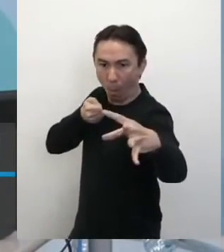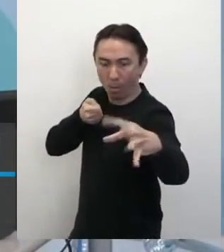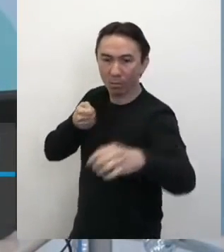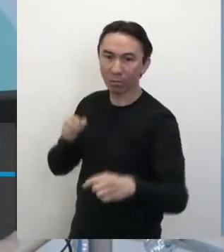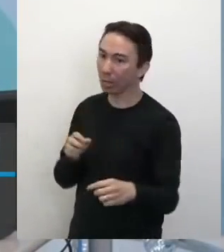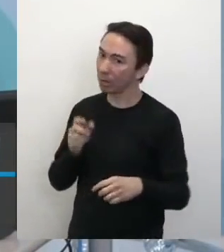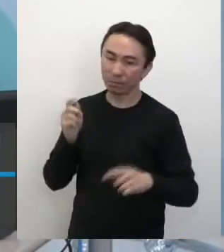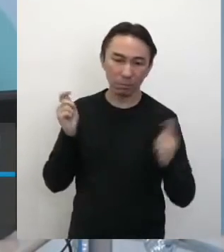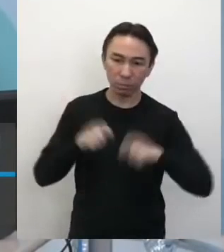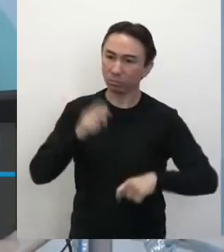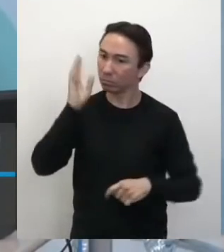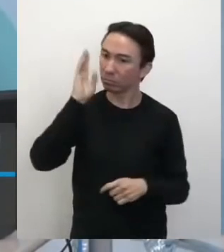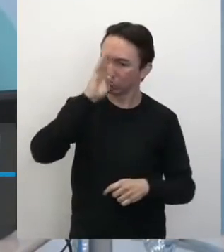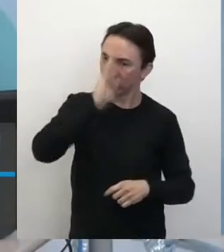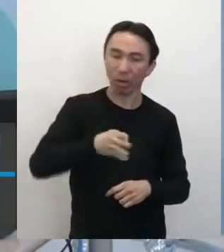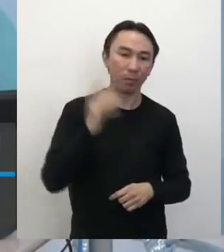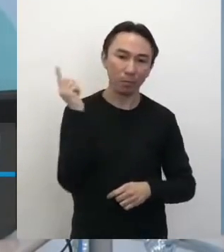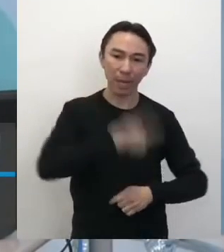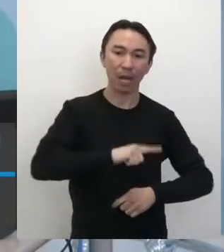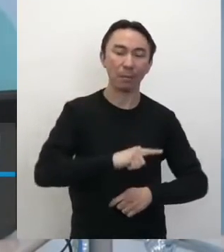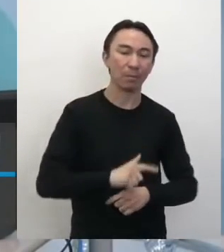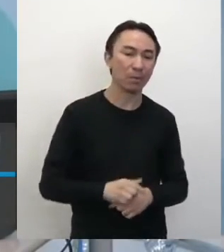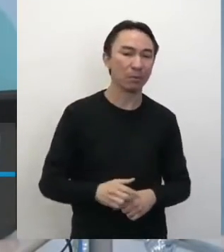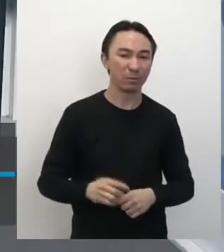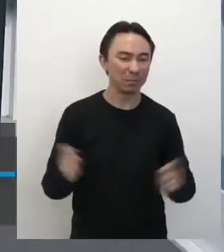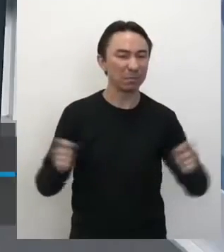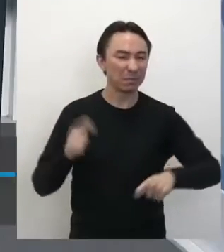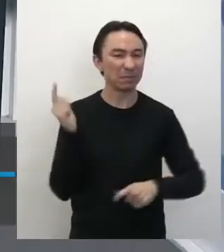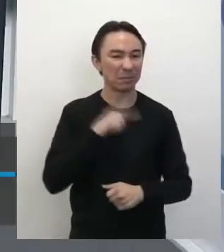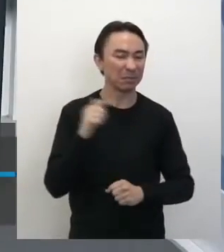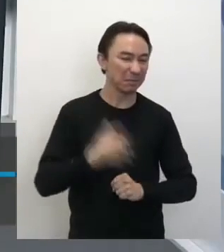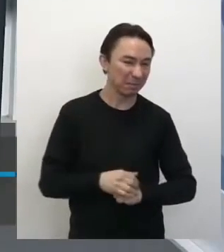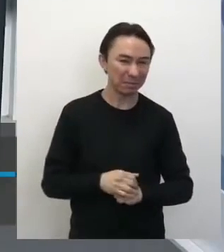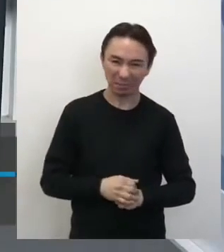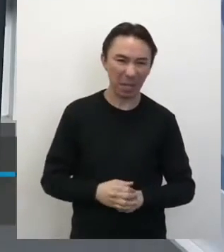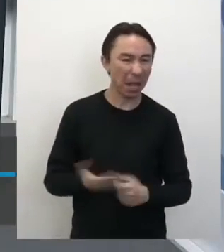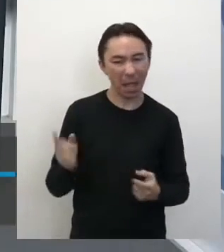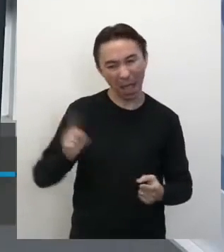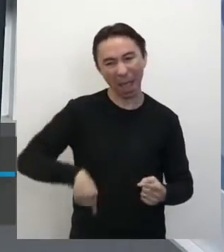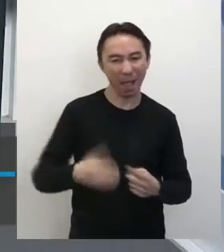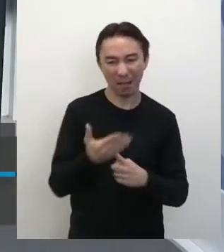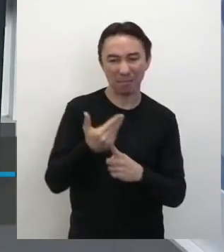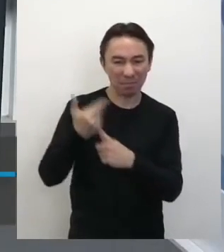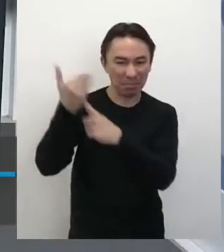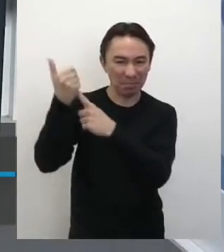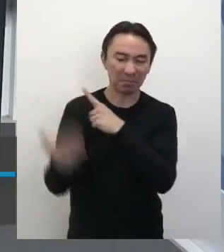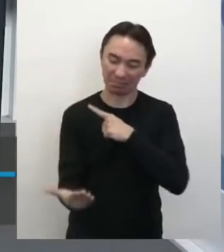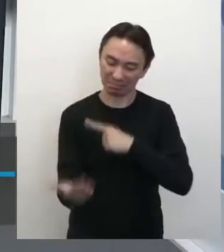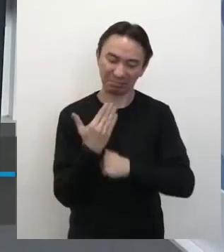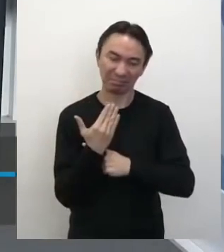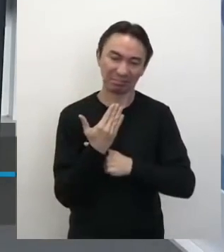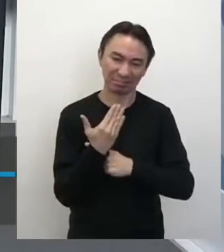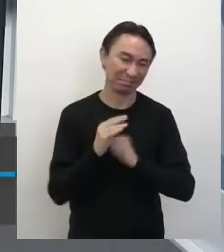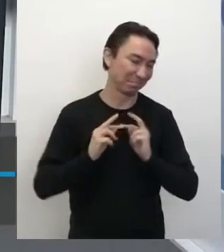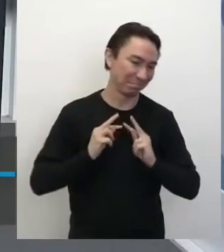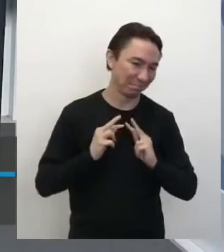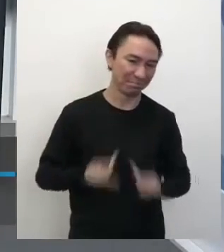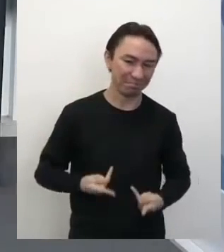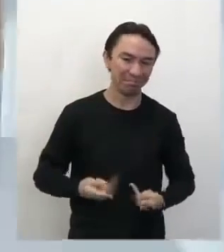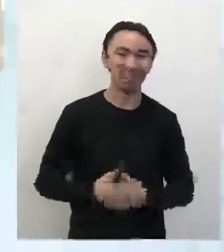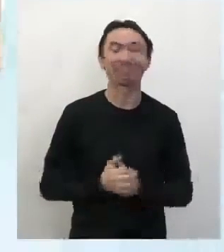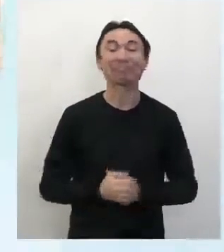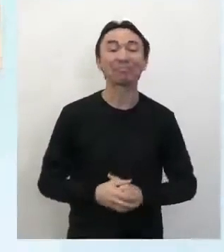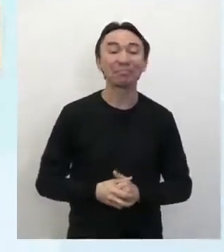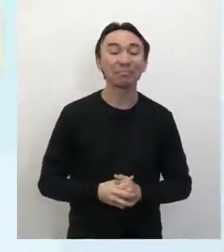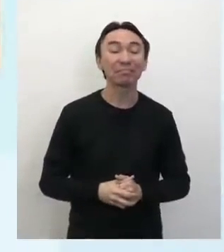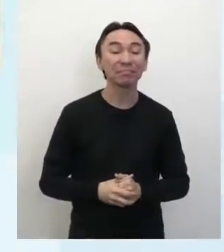Então, com o laser, ele já consegue fazer. Tecnologia hoje, né, Tony? Tecnologia, serviço da humanidade, é isso aí. Então vamos lá. Então olha só, hoje